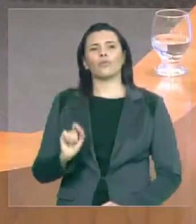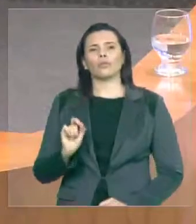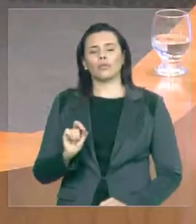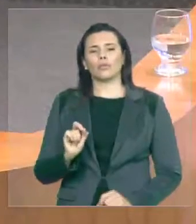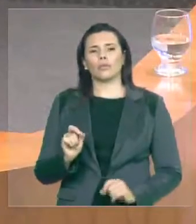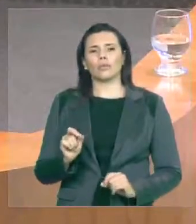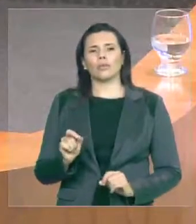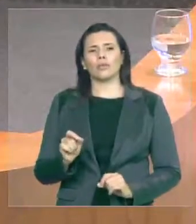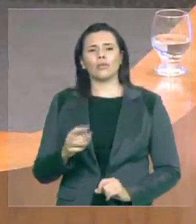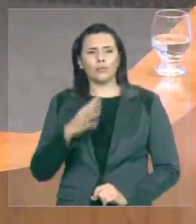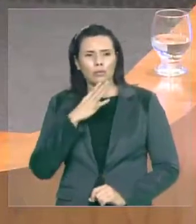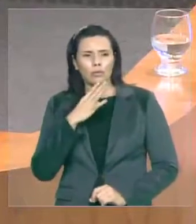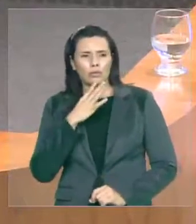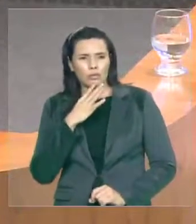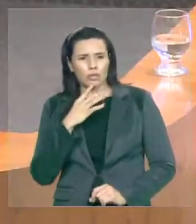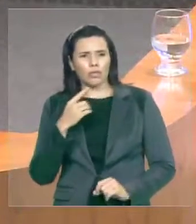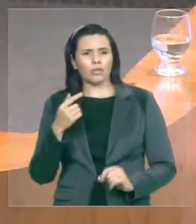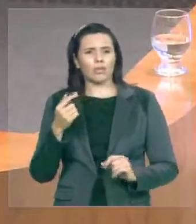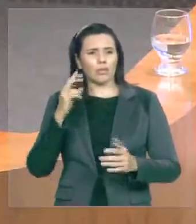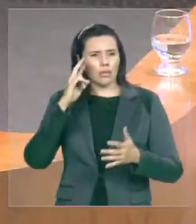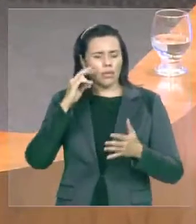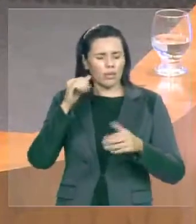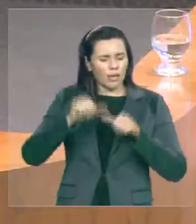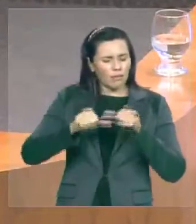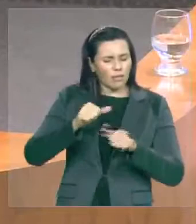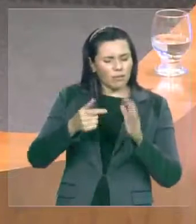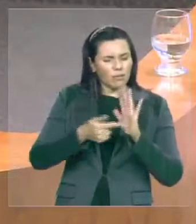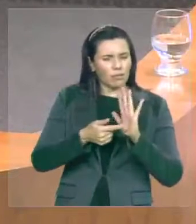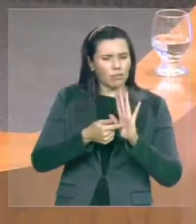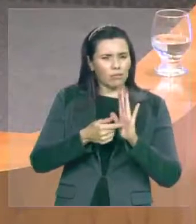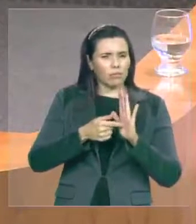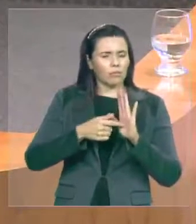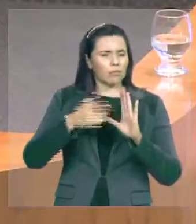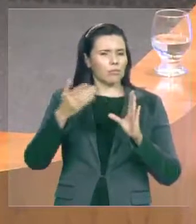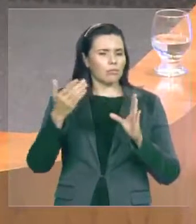o conhecimento do processo.